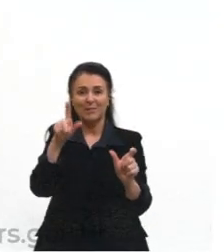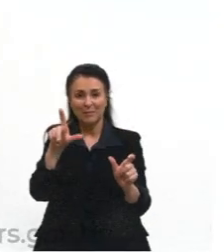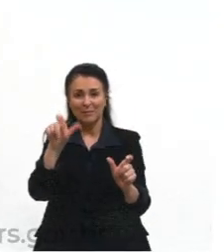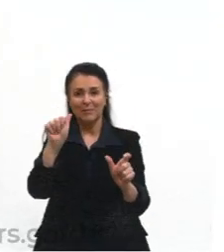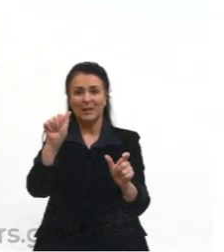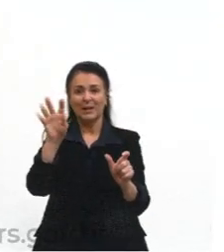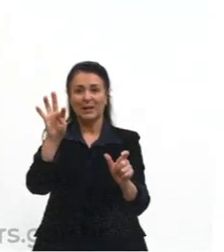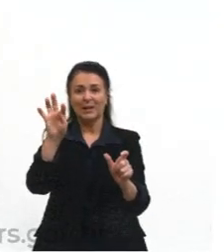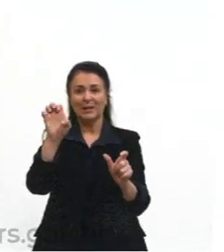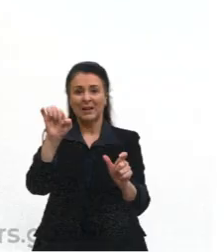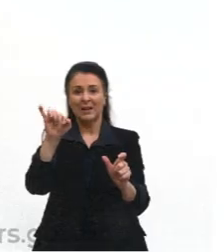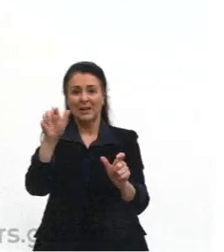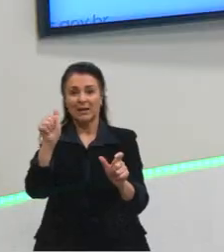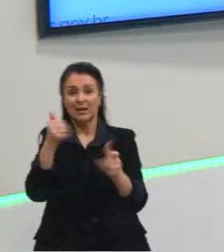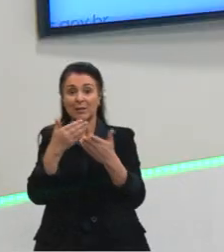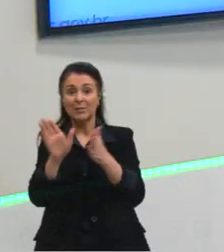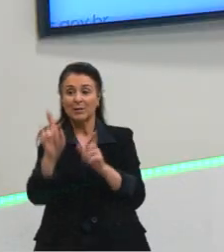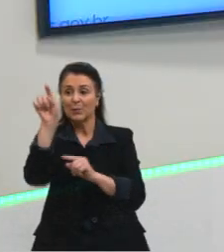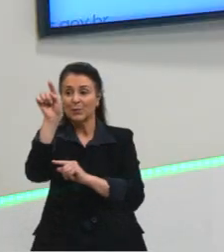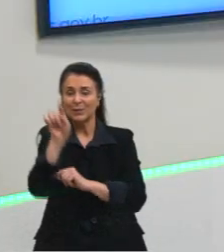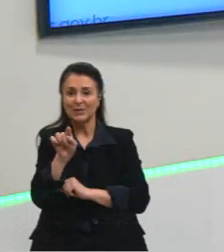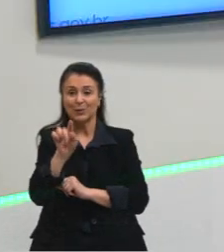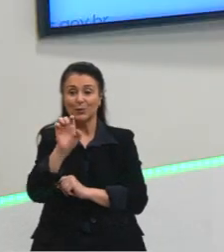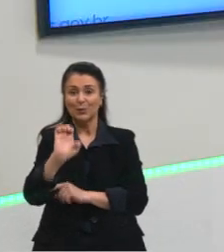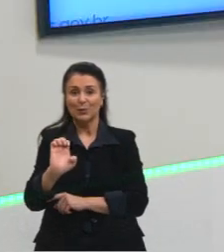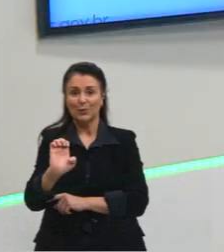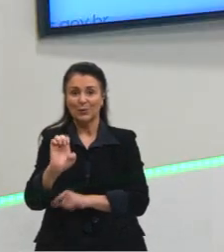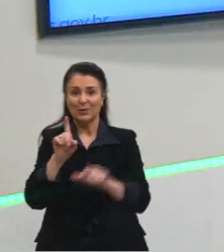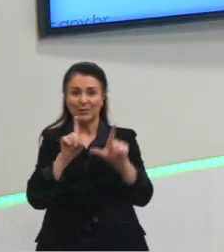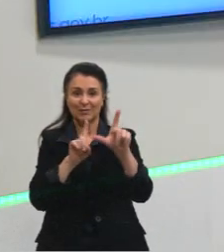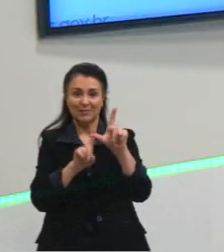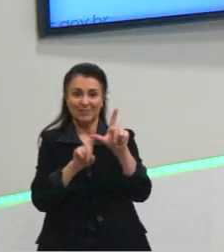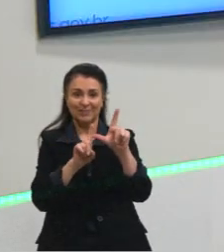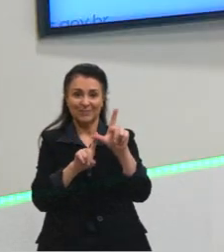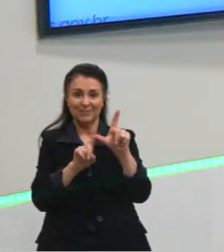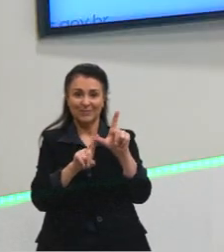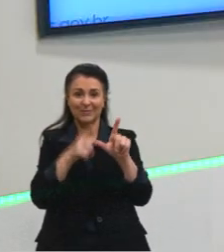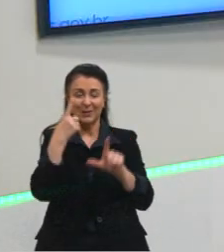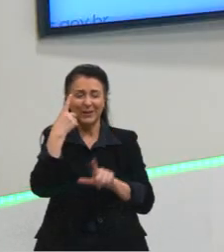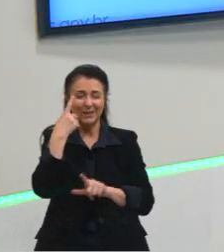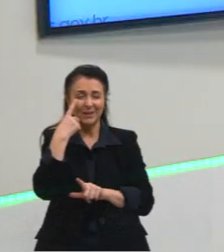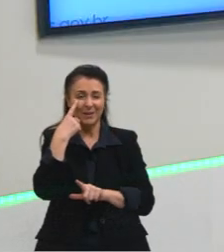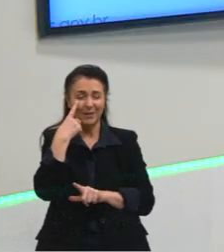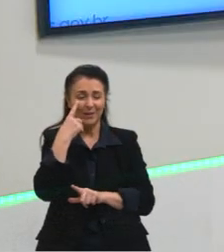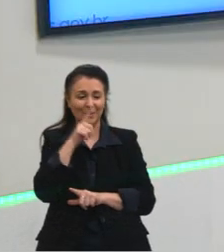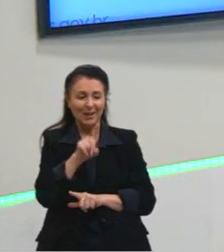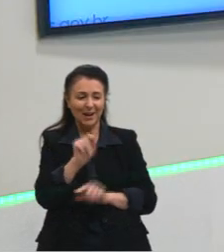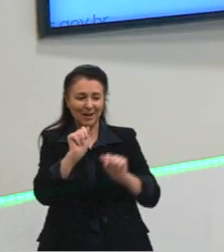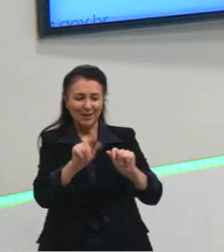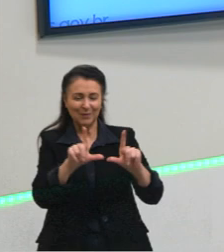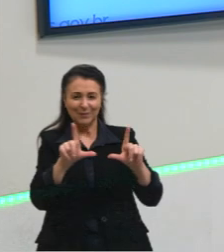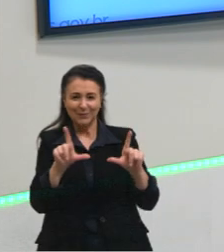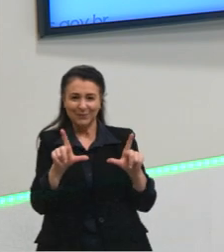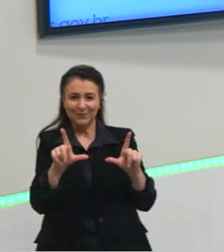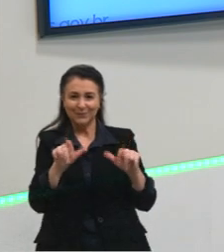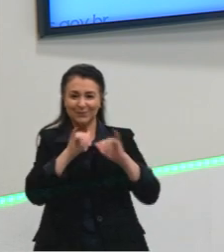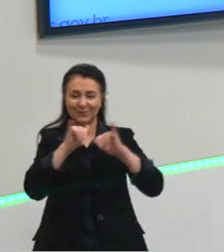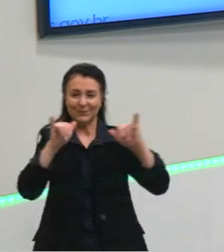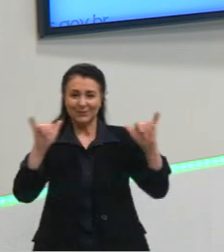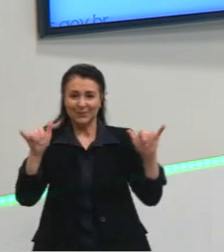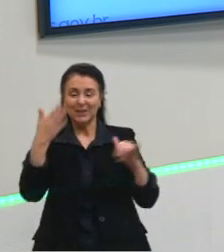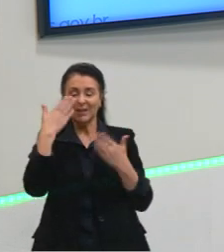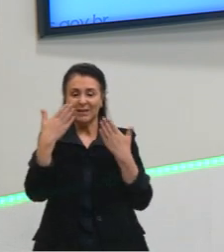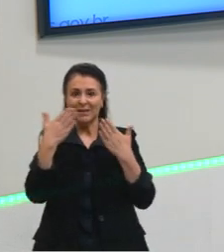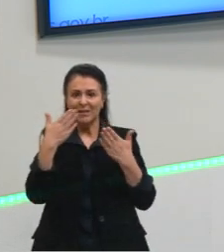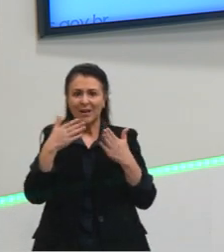regras gramaticais então é bem bacana quando a gente olha propagandas e isso é muito interessante análise de questão do Enem